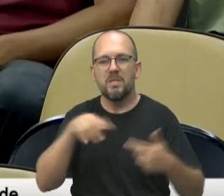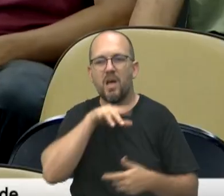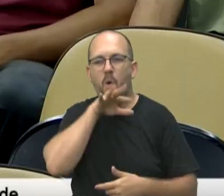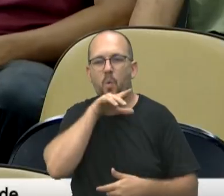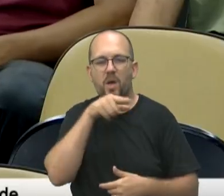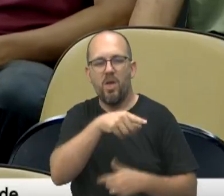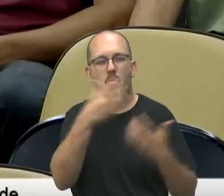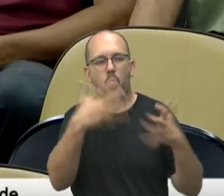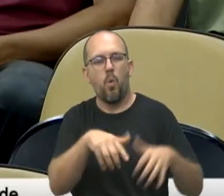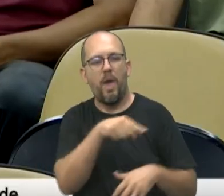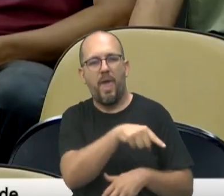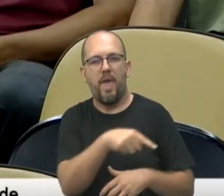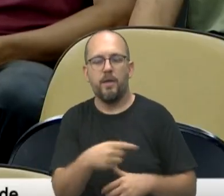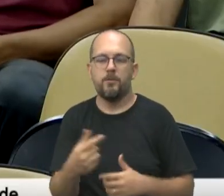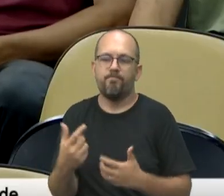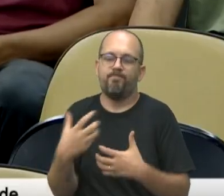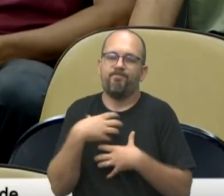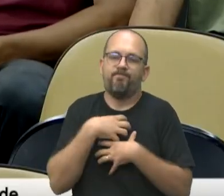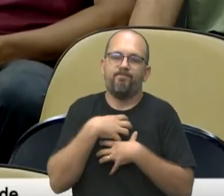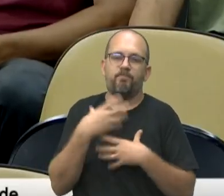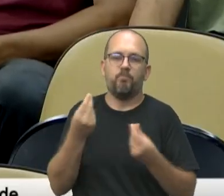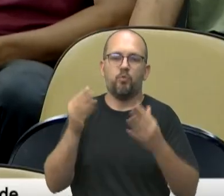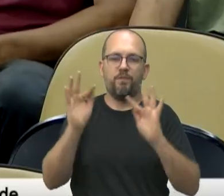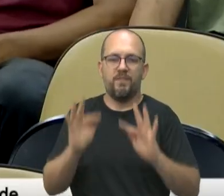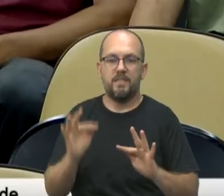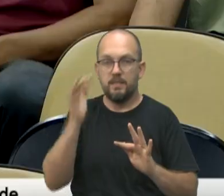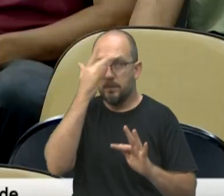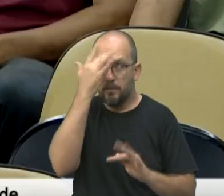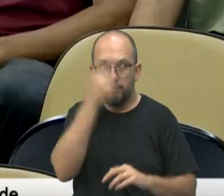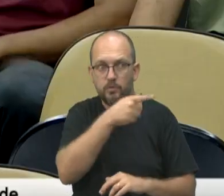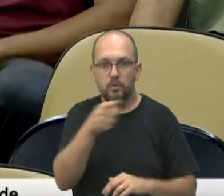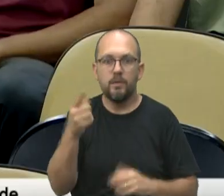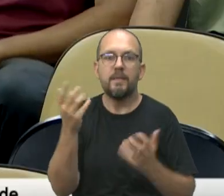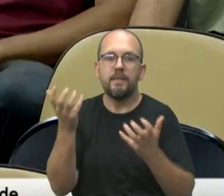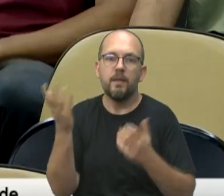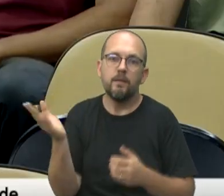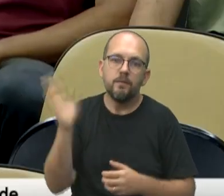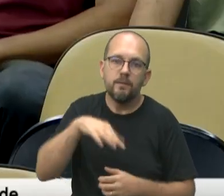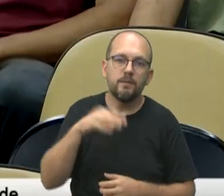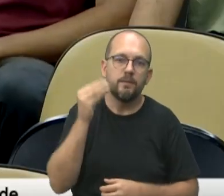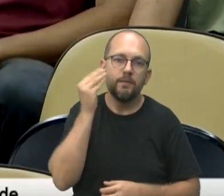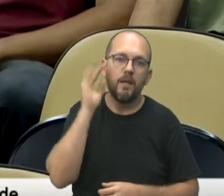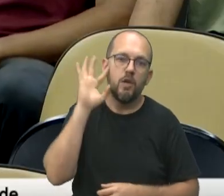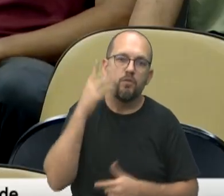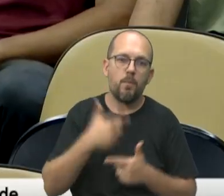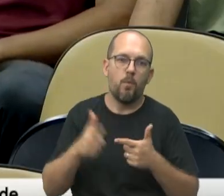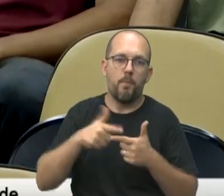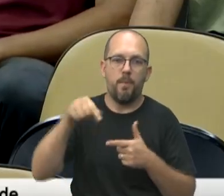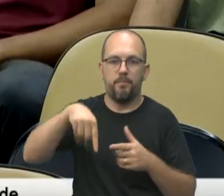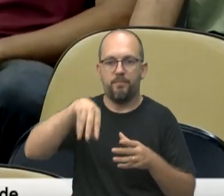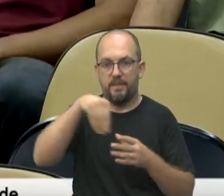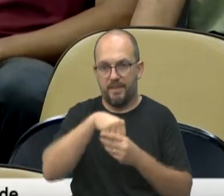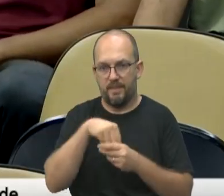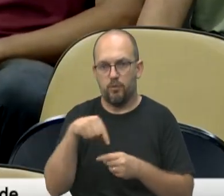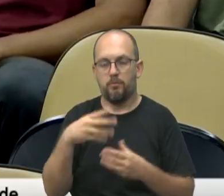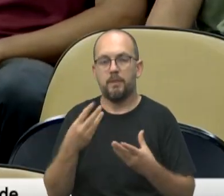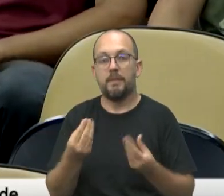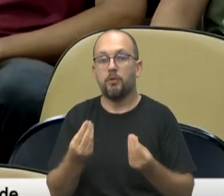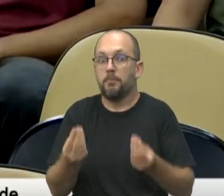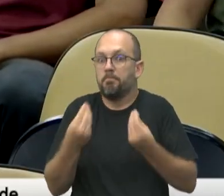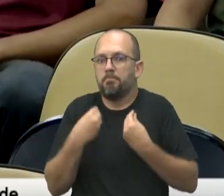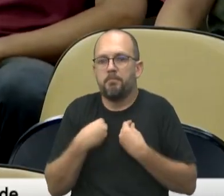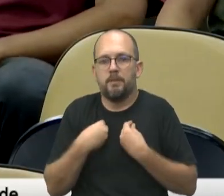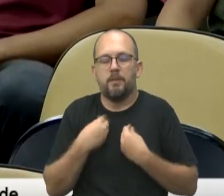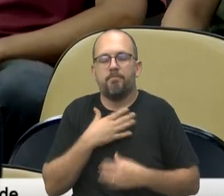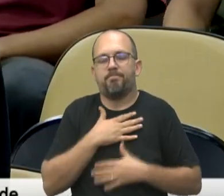ali. E eu fico muito feliz em ver que tem pessoas querendo trazer essa resolução para esse problema aqui dentro. Isso me deixa